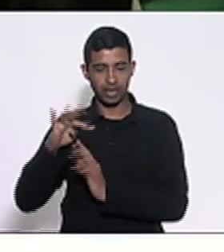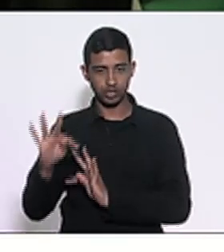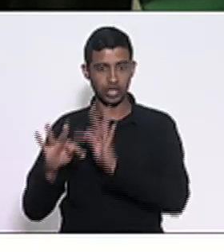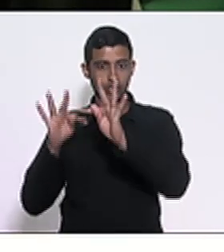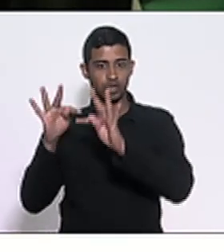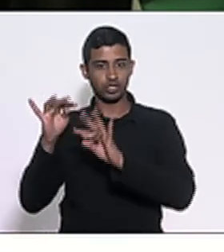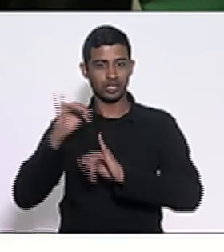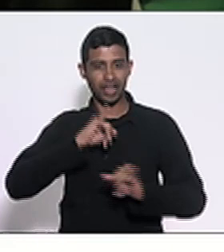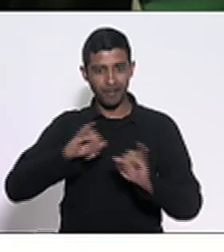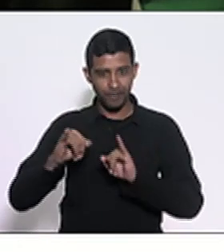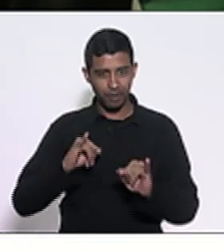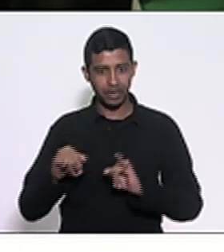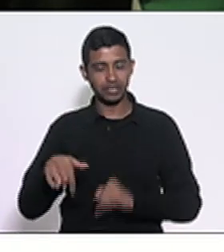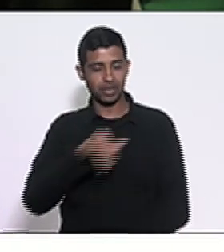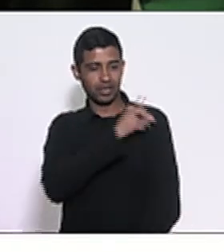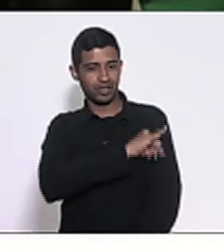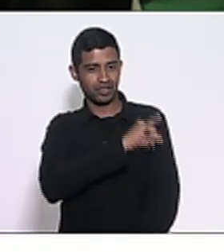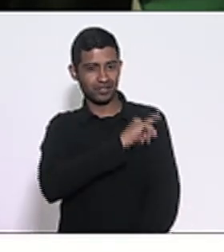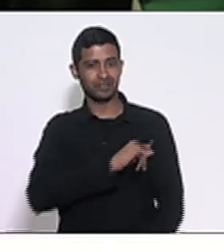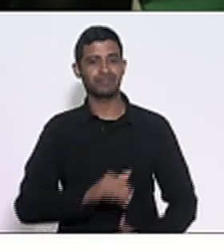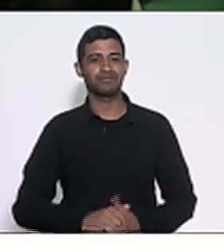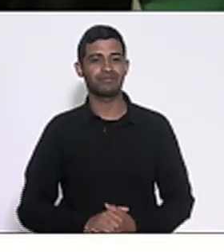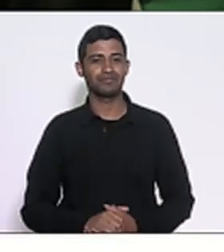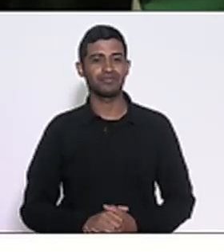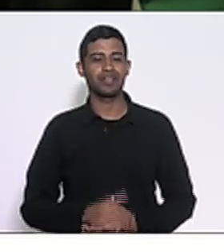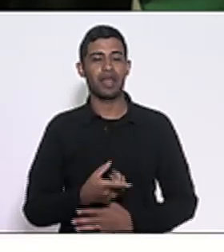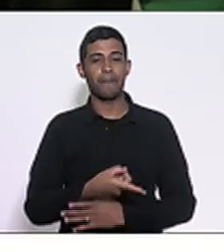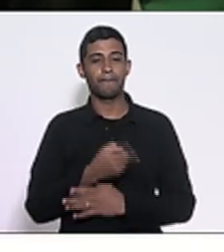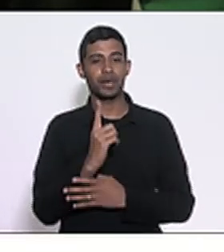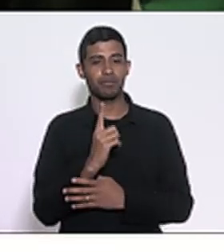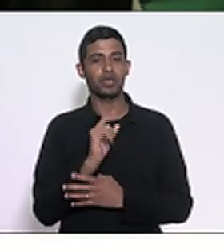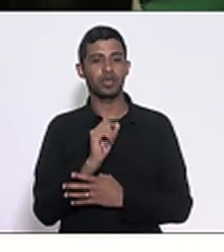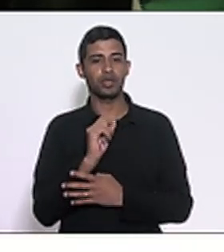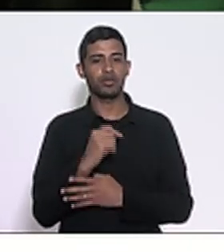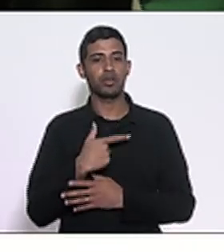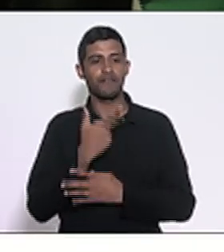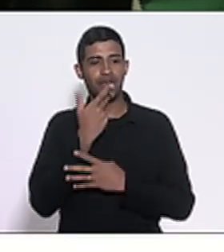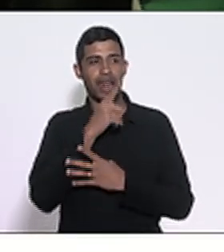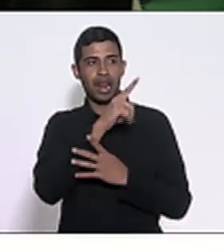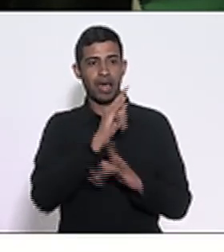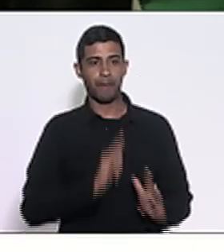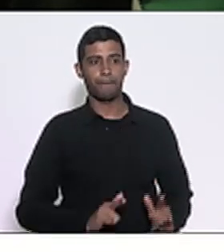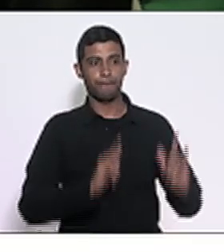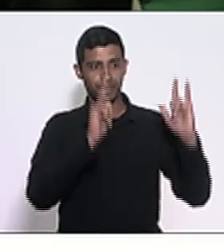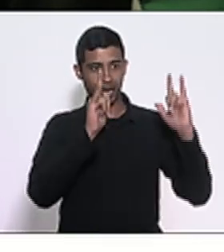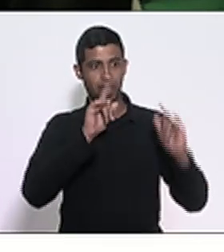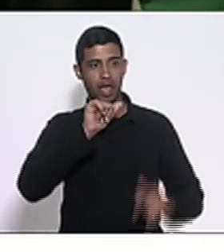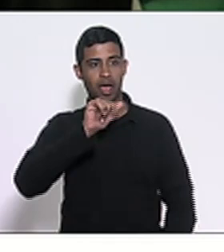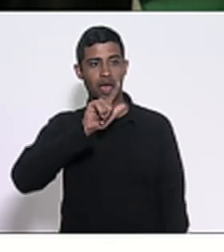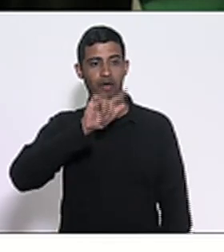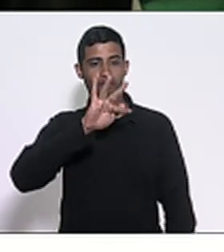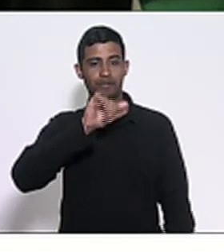informação do Estado do Rio de Janeiro. Nesse sentido, primeira coisa, sobre a questão do prédio Alfândega 8,